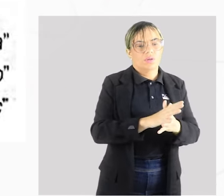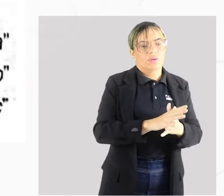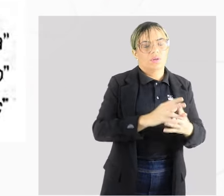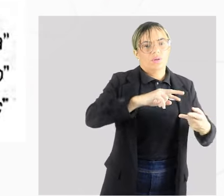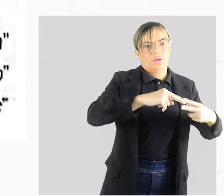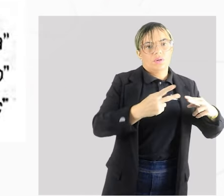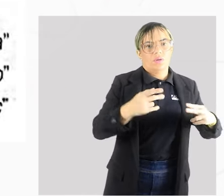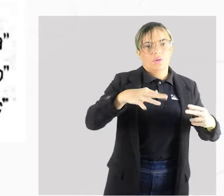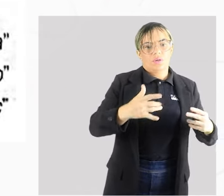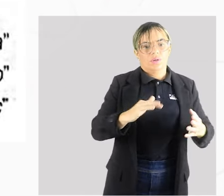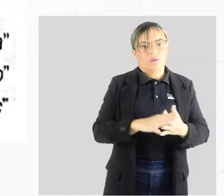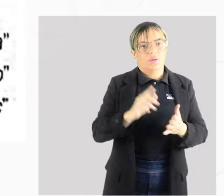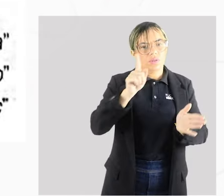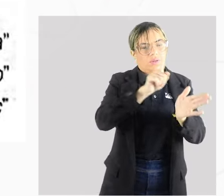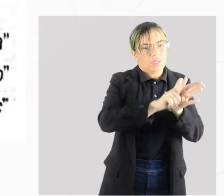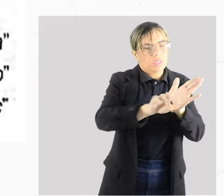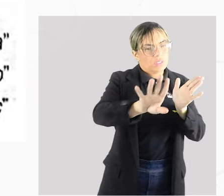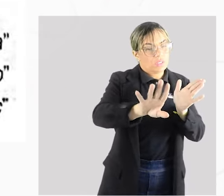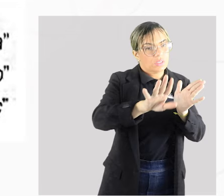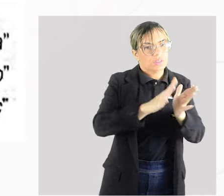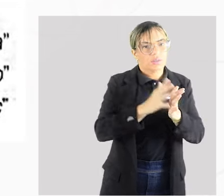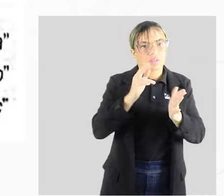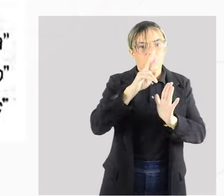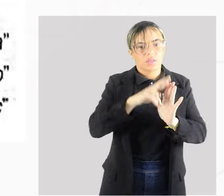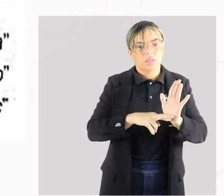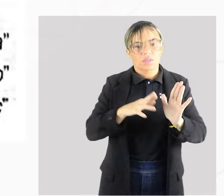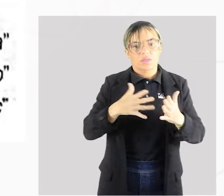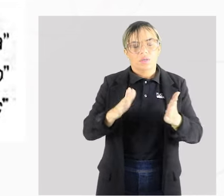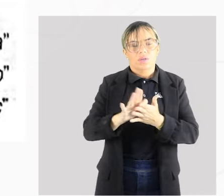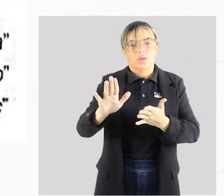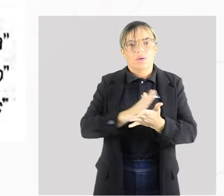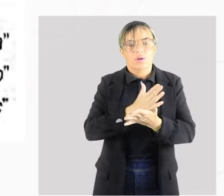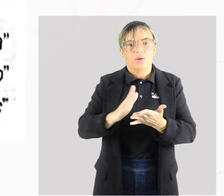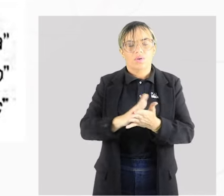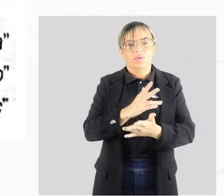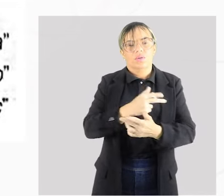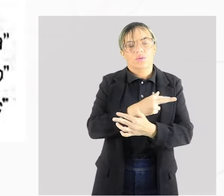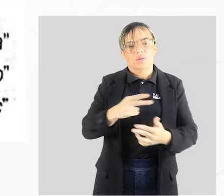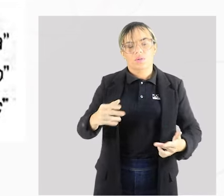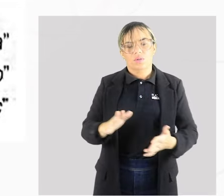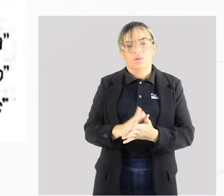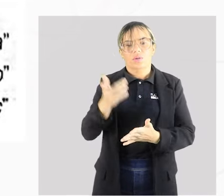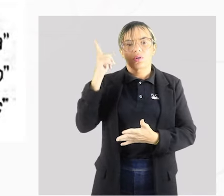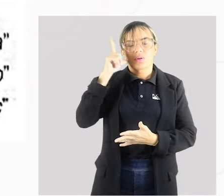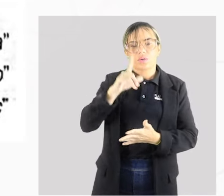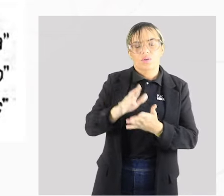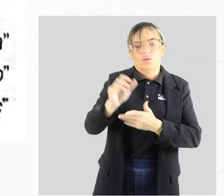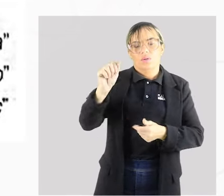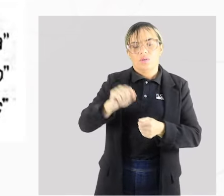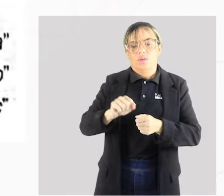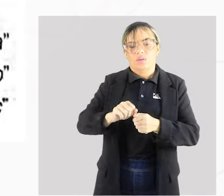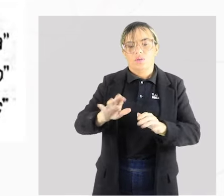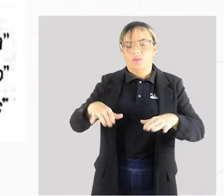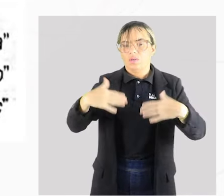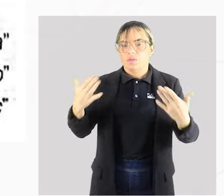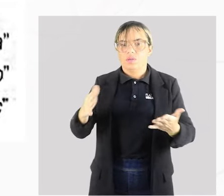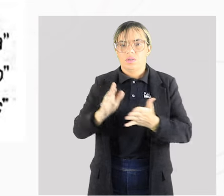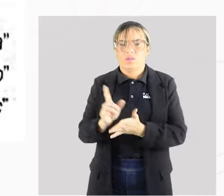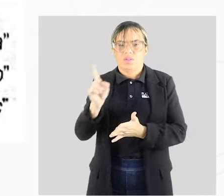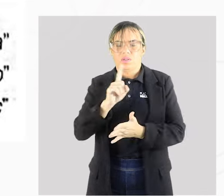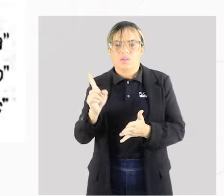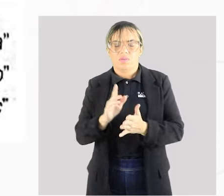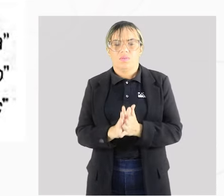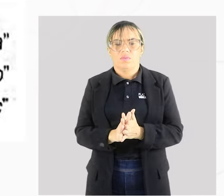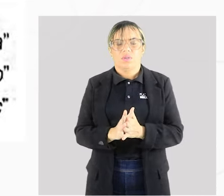Porém isso é uma exceção tá São só alguns organismos que conseguem fazer isso a gente nem vai abordar